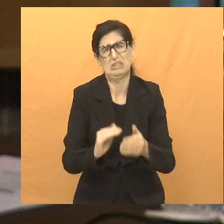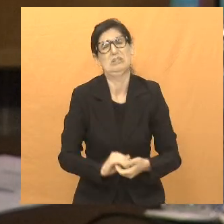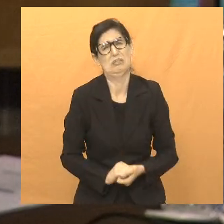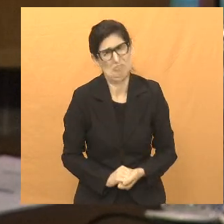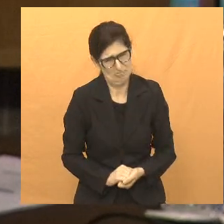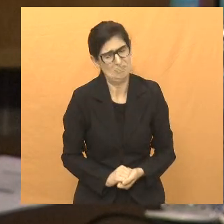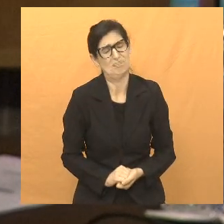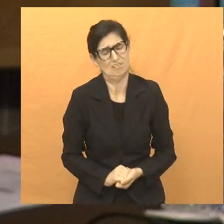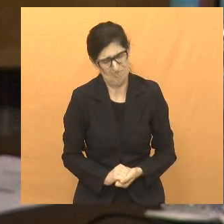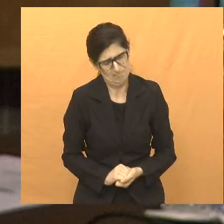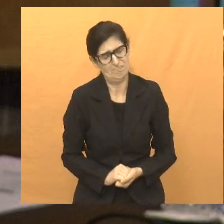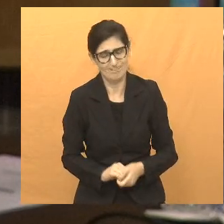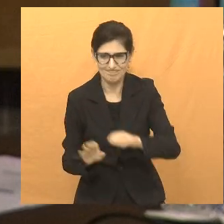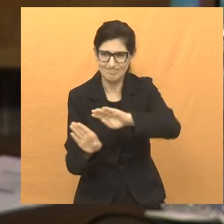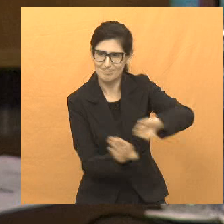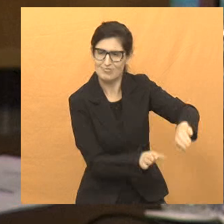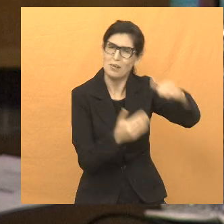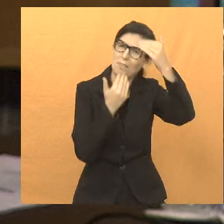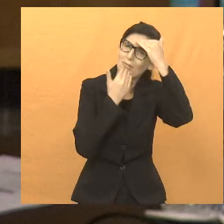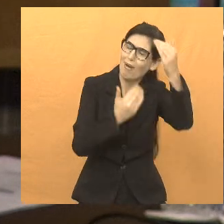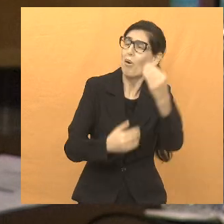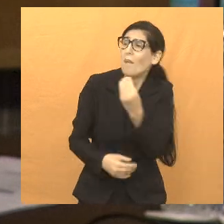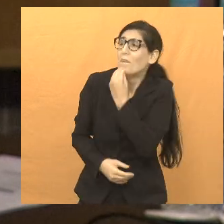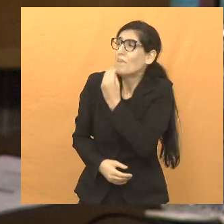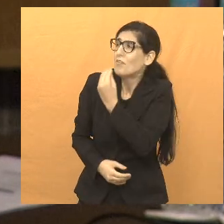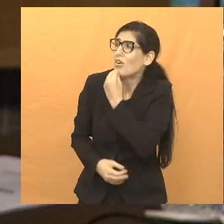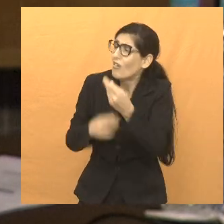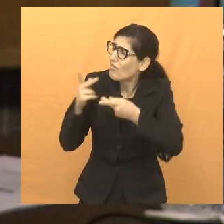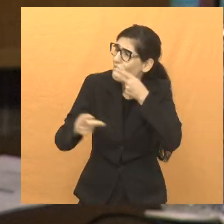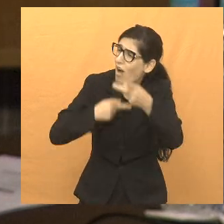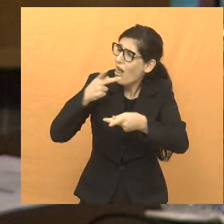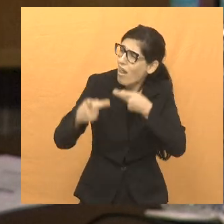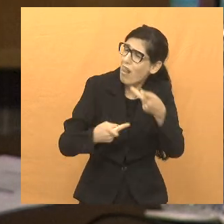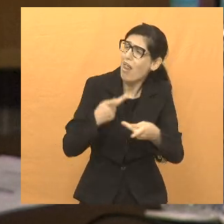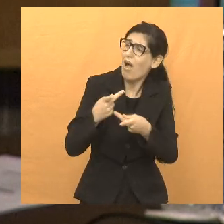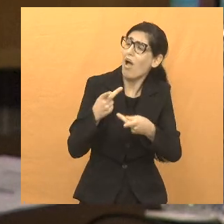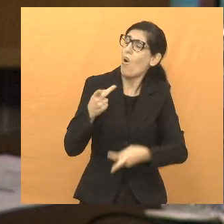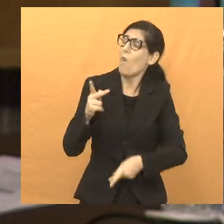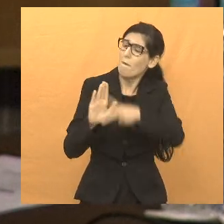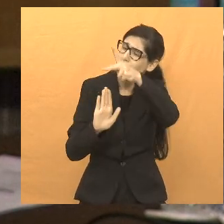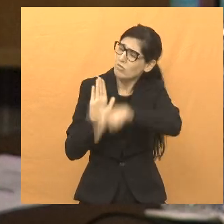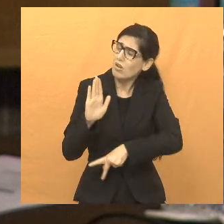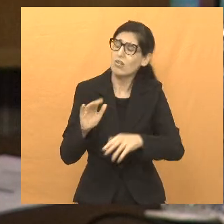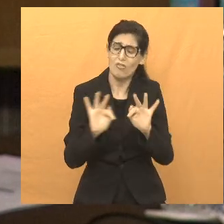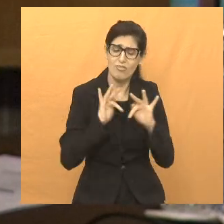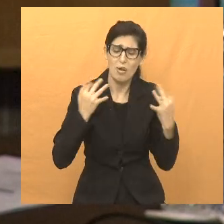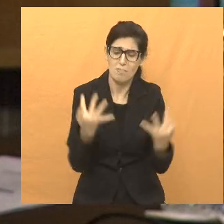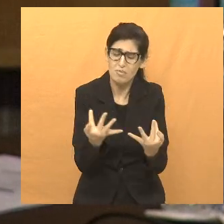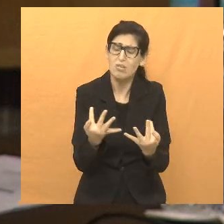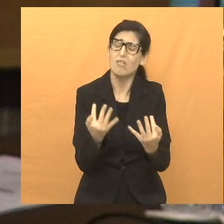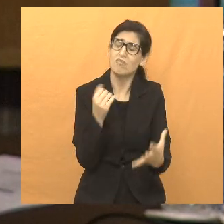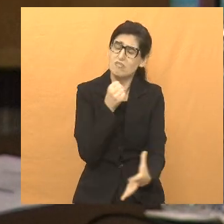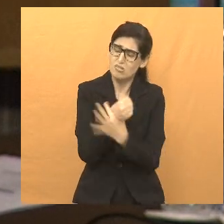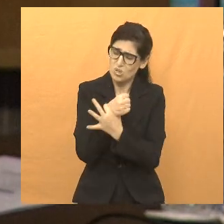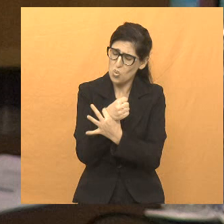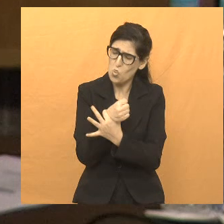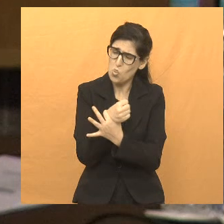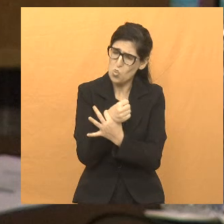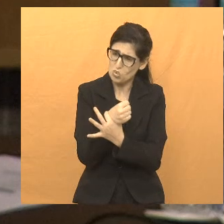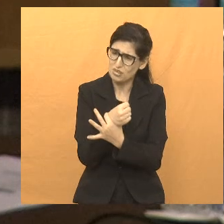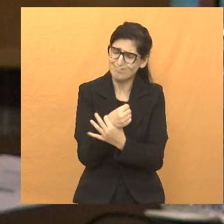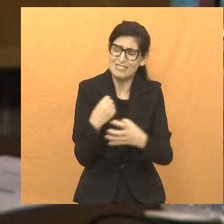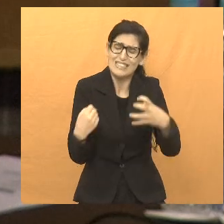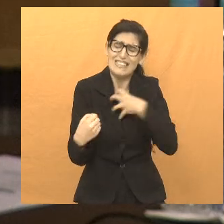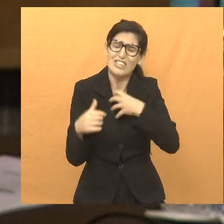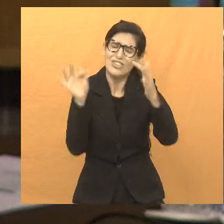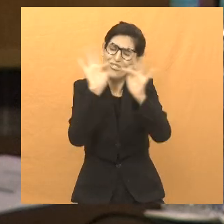Márcia, pela oportunidade de falar um pouquinho do Família Segura, que é um programa que nos deixa muito felizes. E